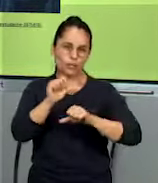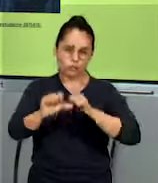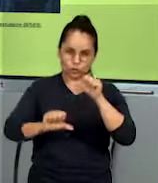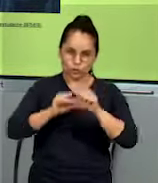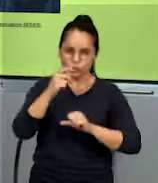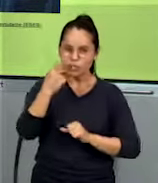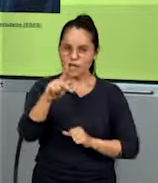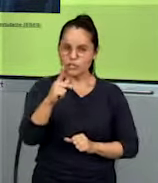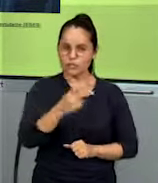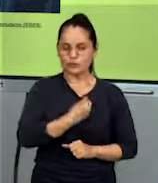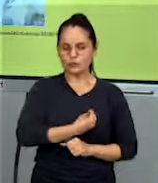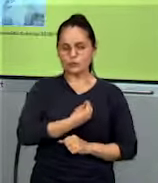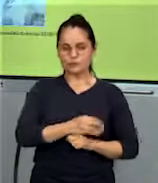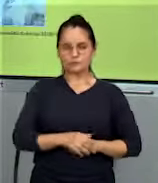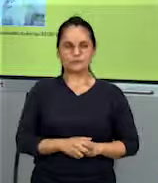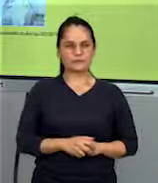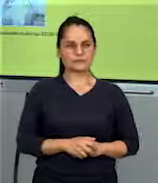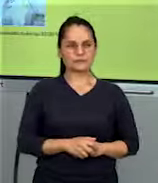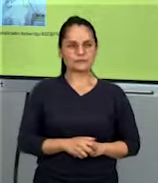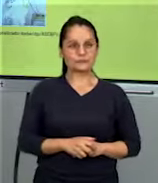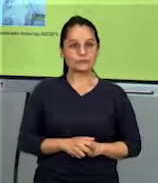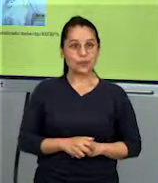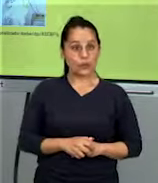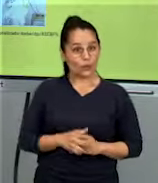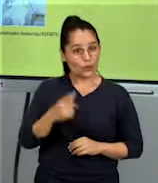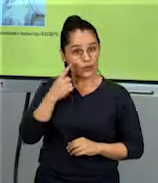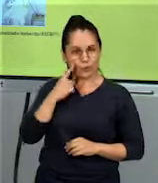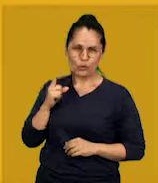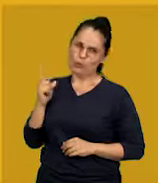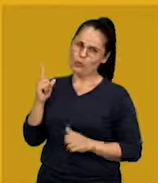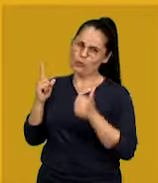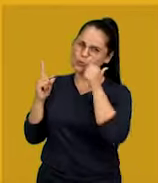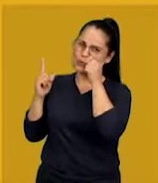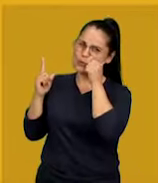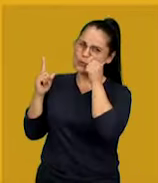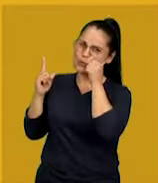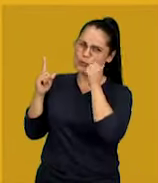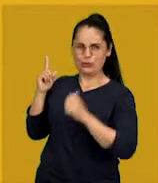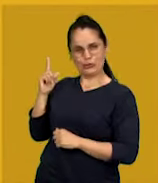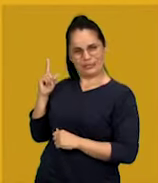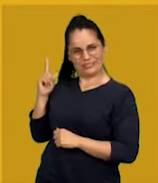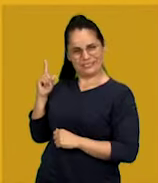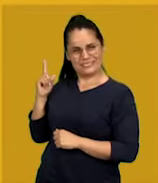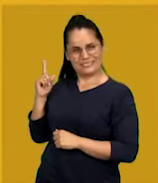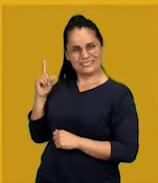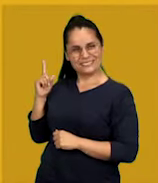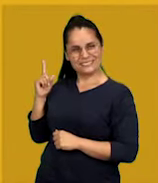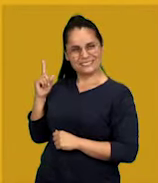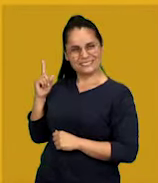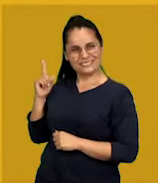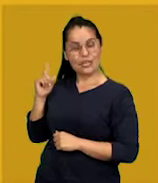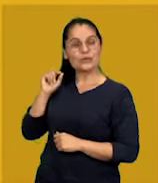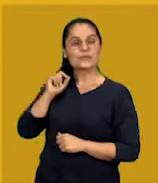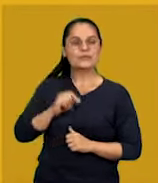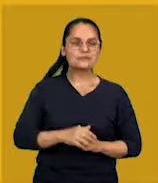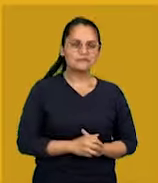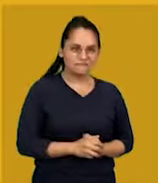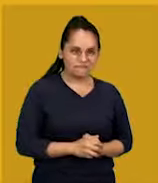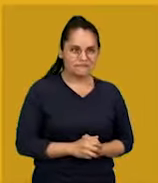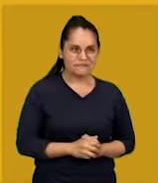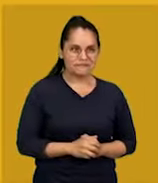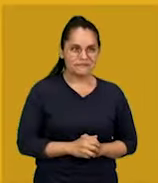sua vida. Próxima foto. Olha que bonitinho, gente! Olha só,